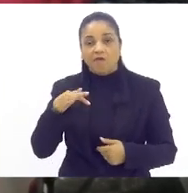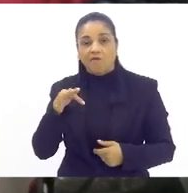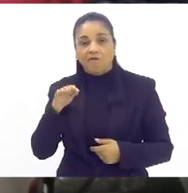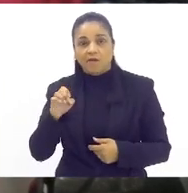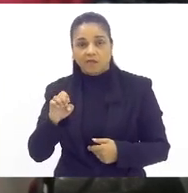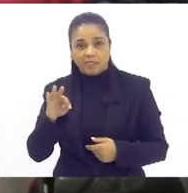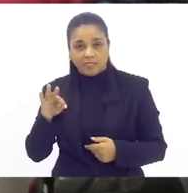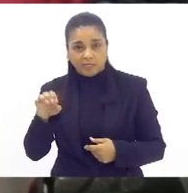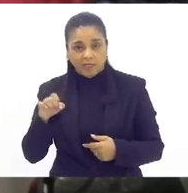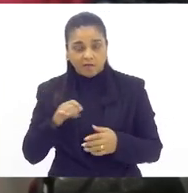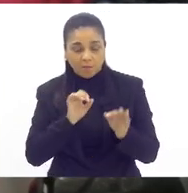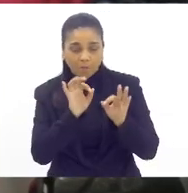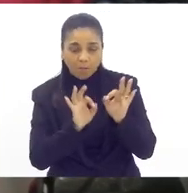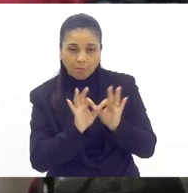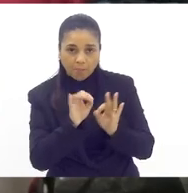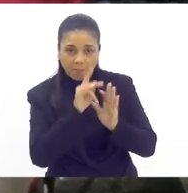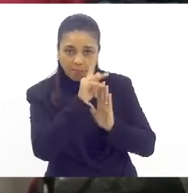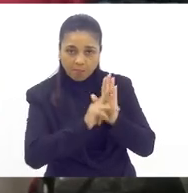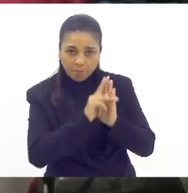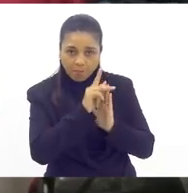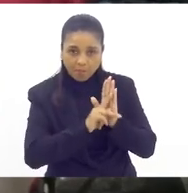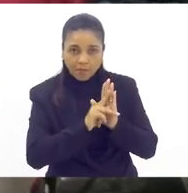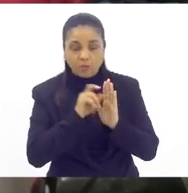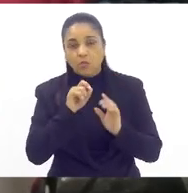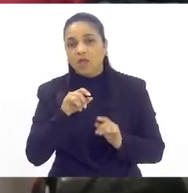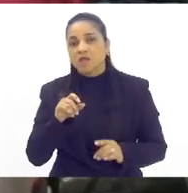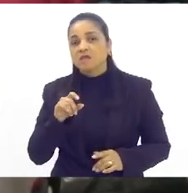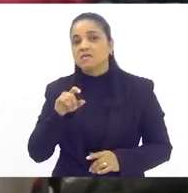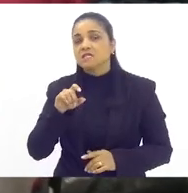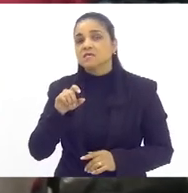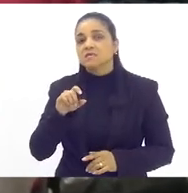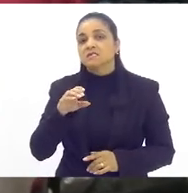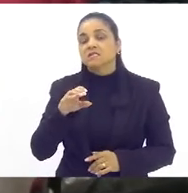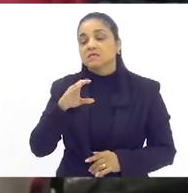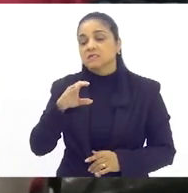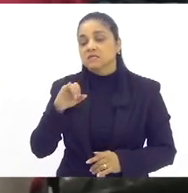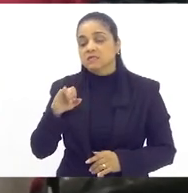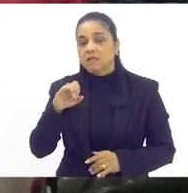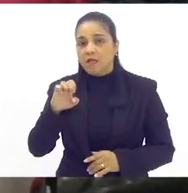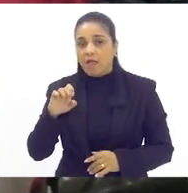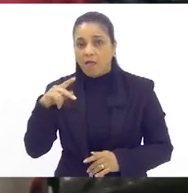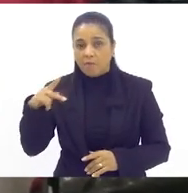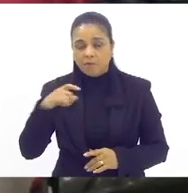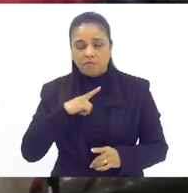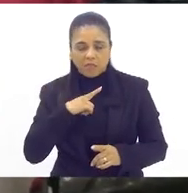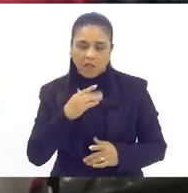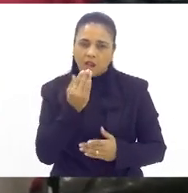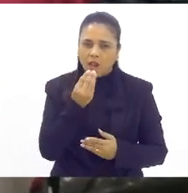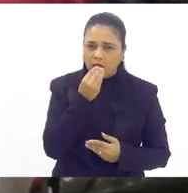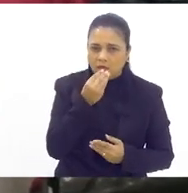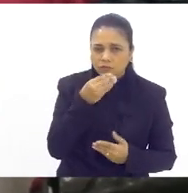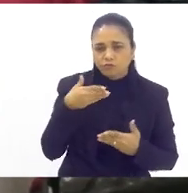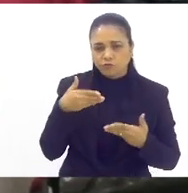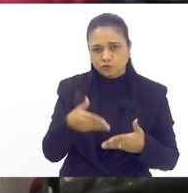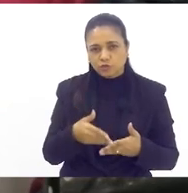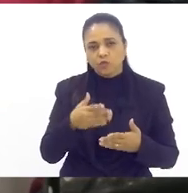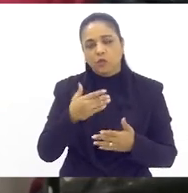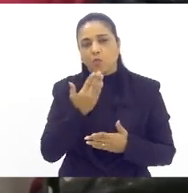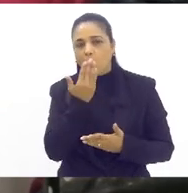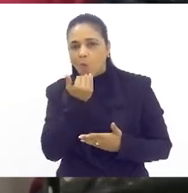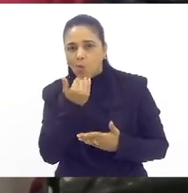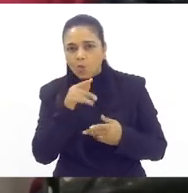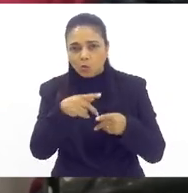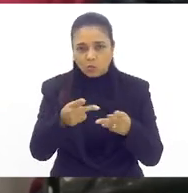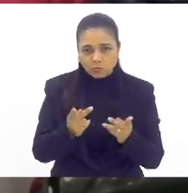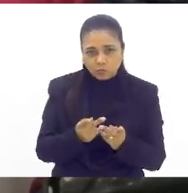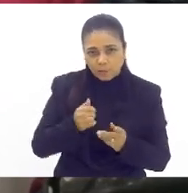criada o projeto Era exatamente o projeto do SIEPE o aluno ele tem o seu lanche quando chega tem o almoço tem um lanche da tarde e